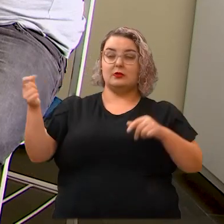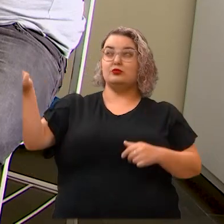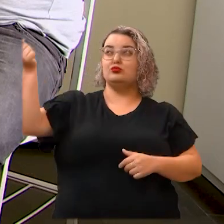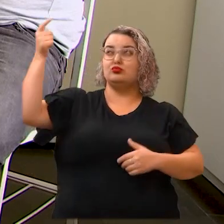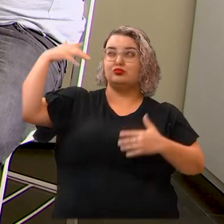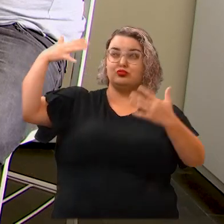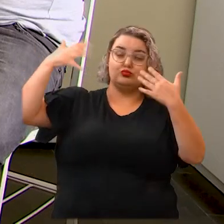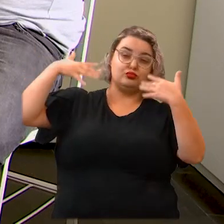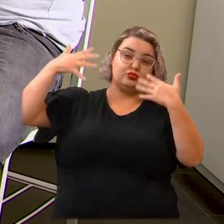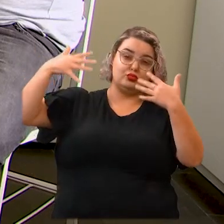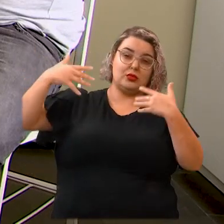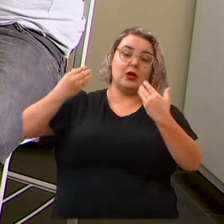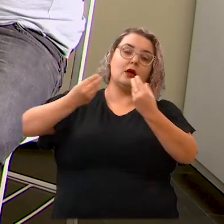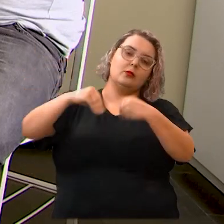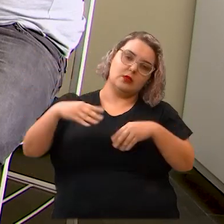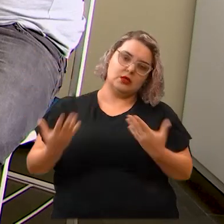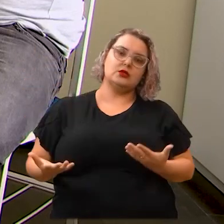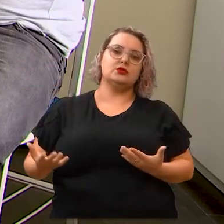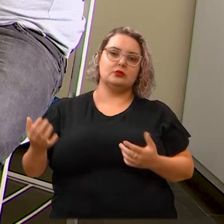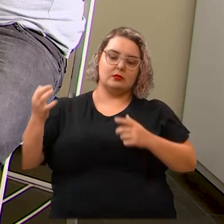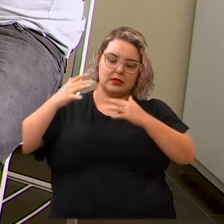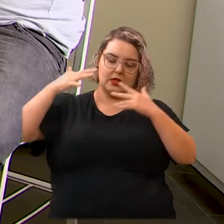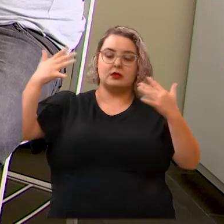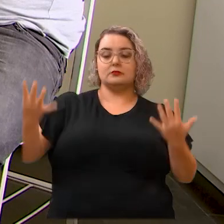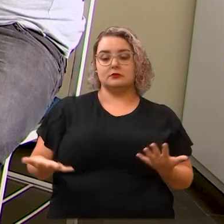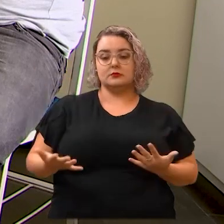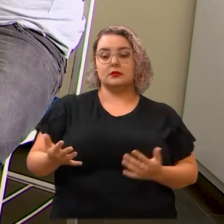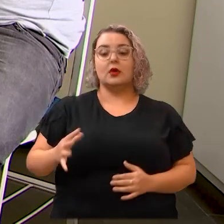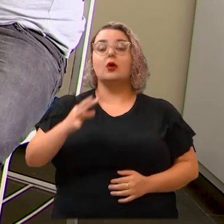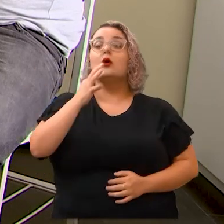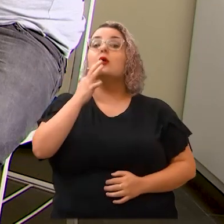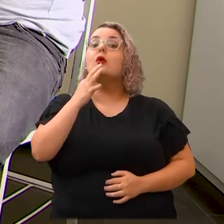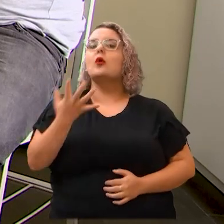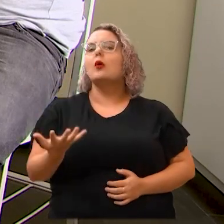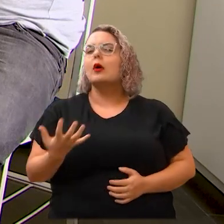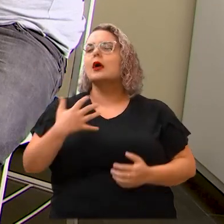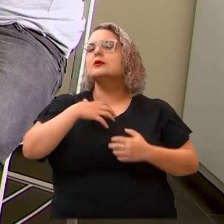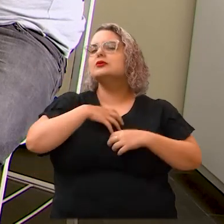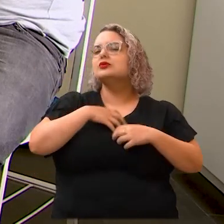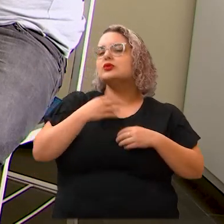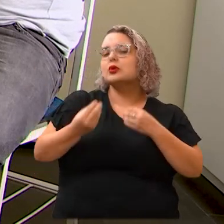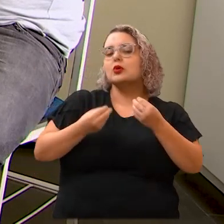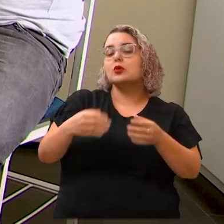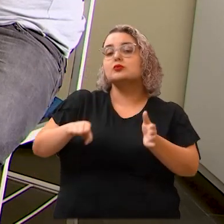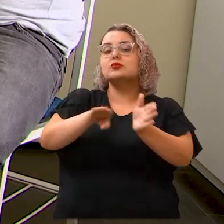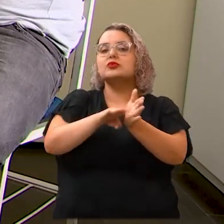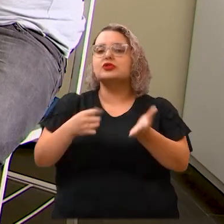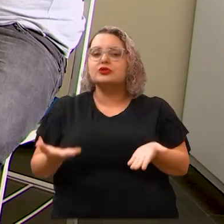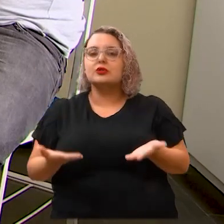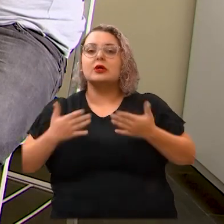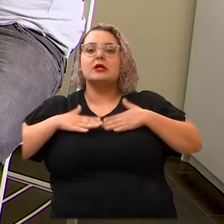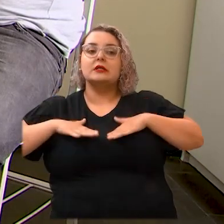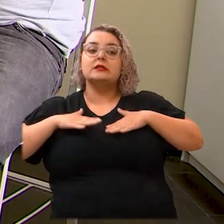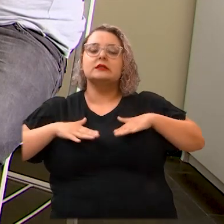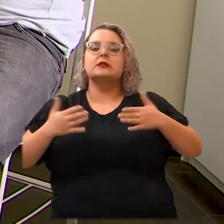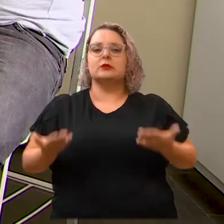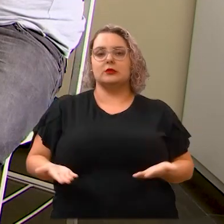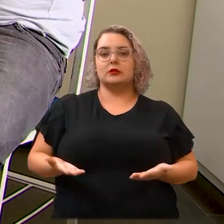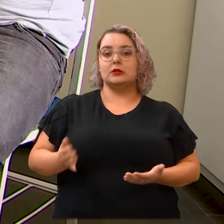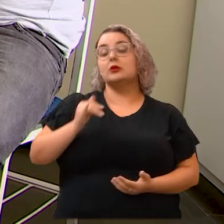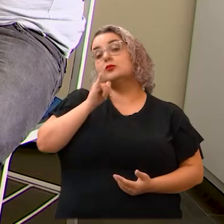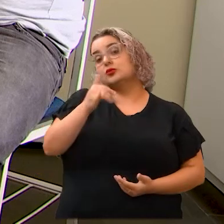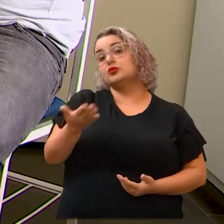vem o sol danada Às vezes você aquilo te prejudica aquela iluminação Então você conhece as manhas de como chegar lá e como chegar Tranquilo